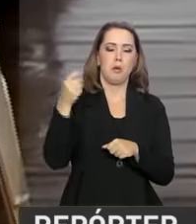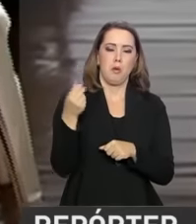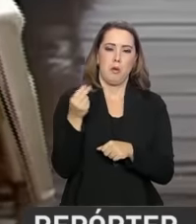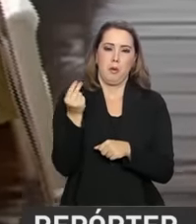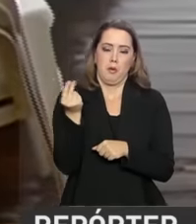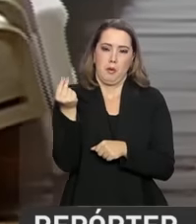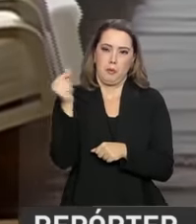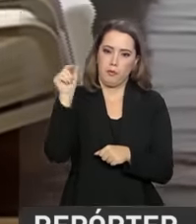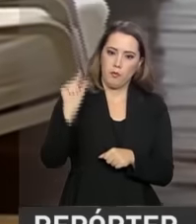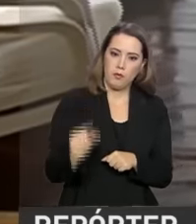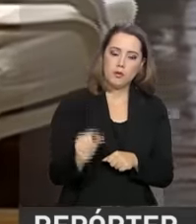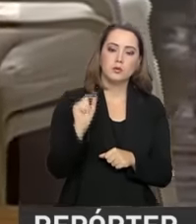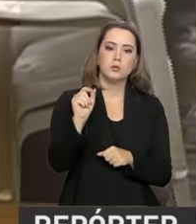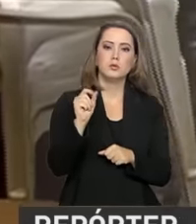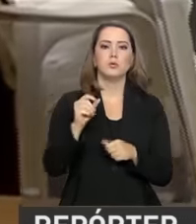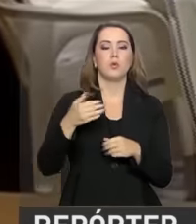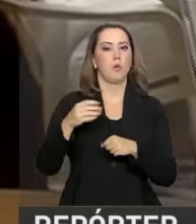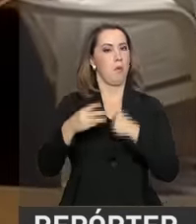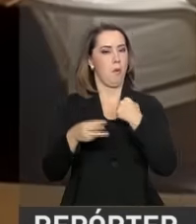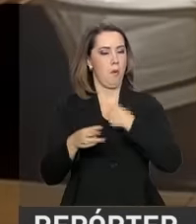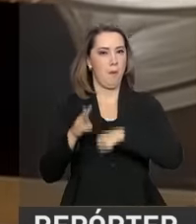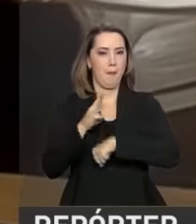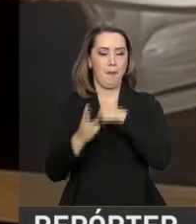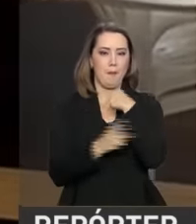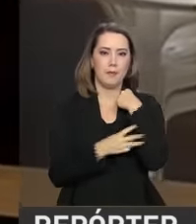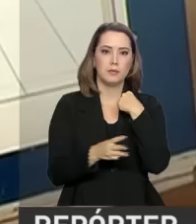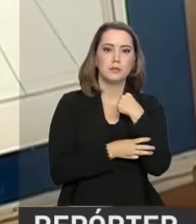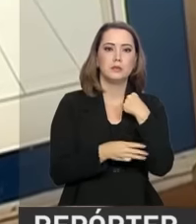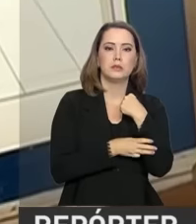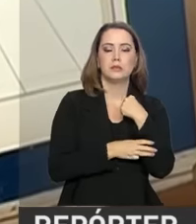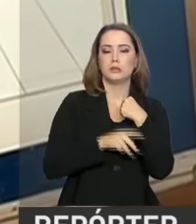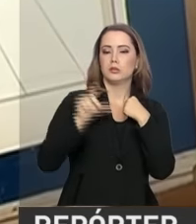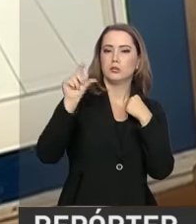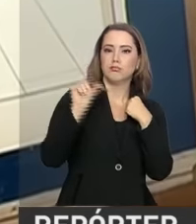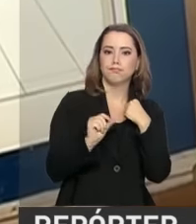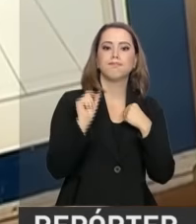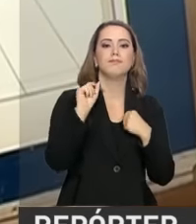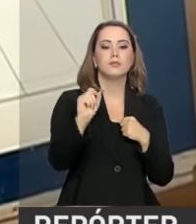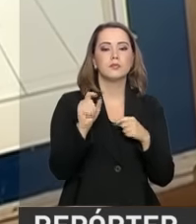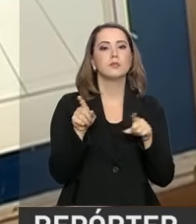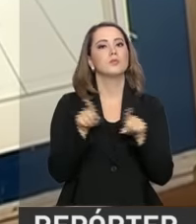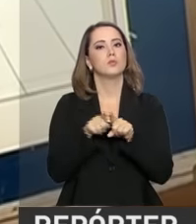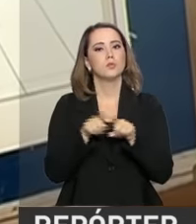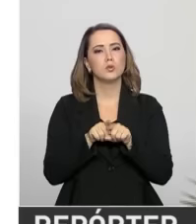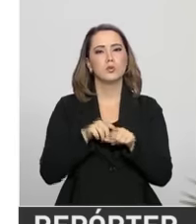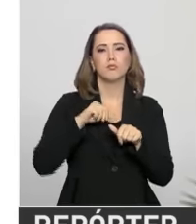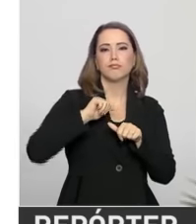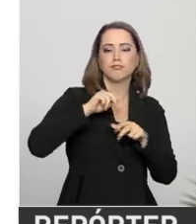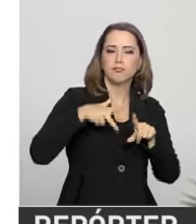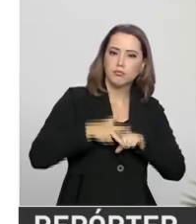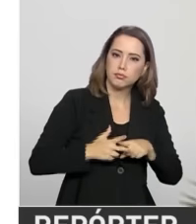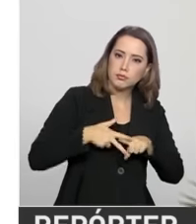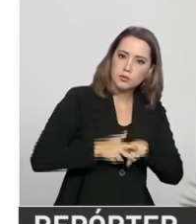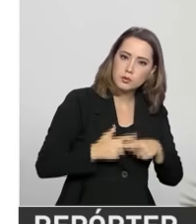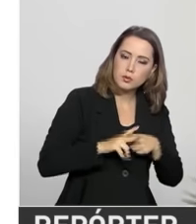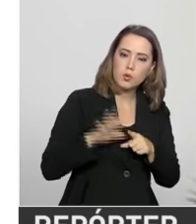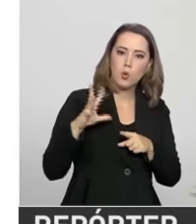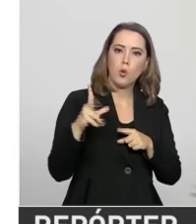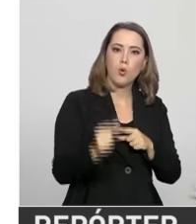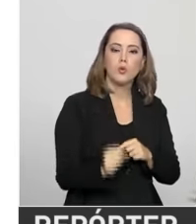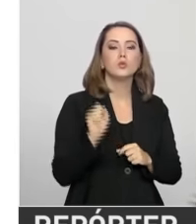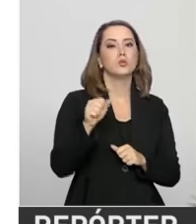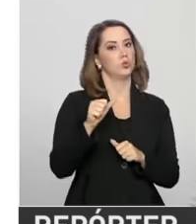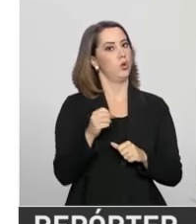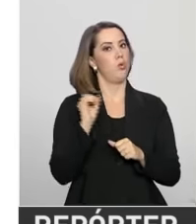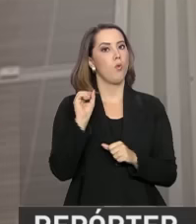de demolição ou reflorestamento até a decoração Segue o estilo do reaproveitamento de materiais mas o destaque mesmo é na